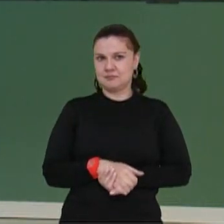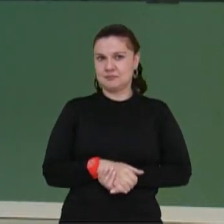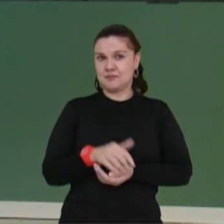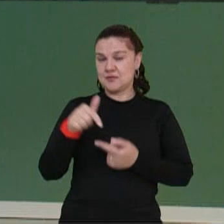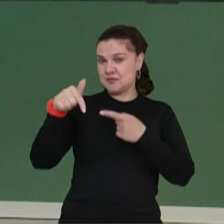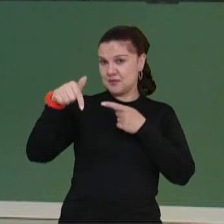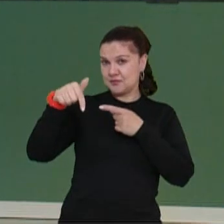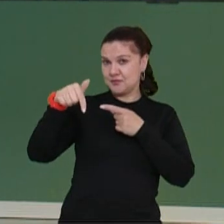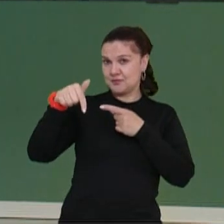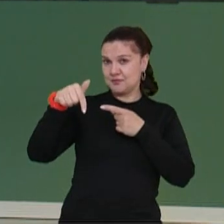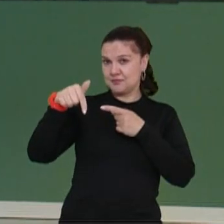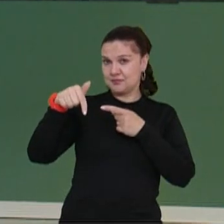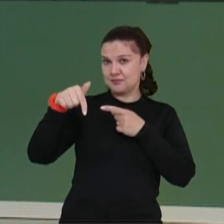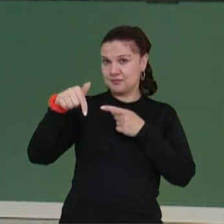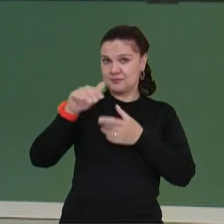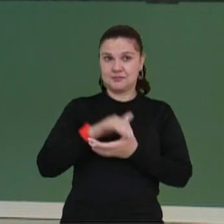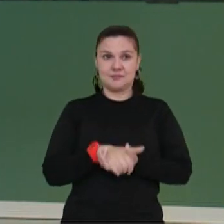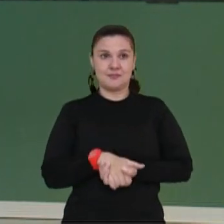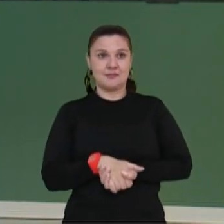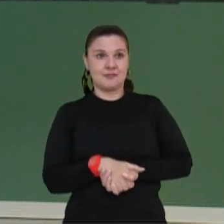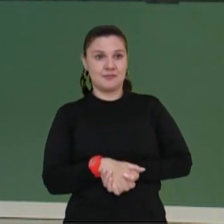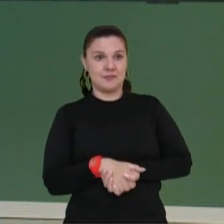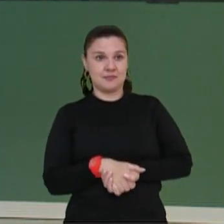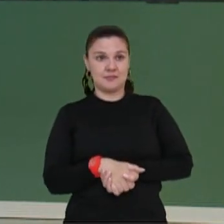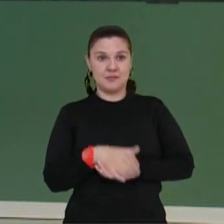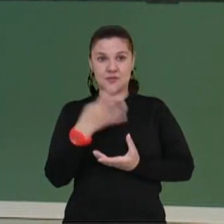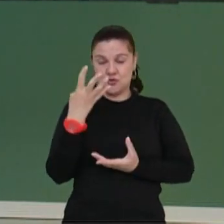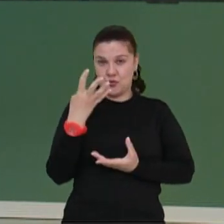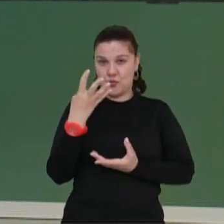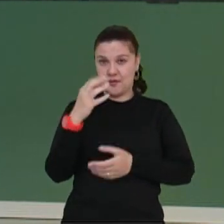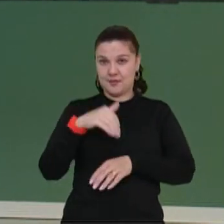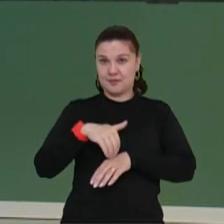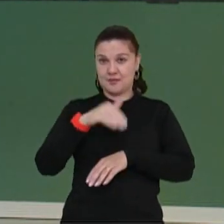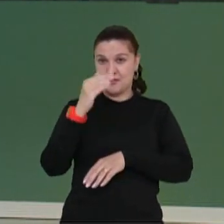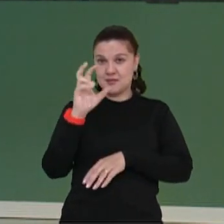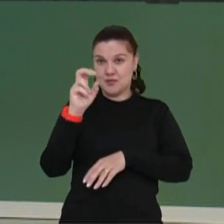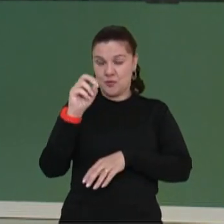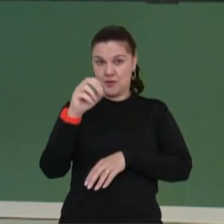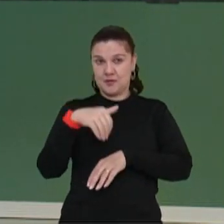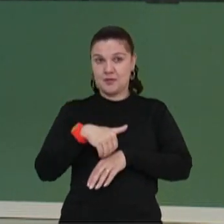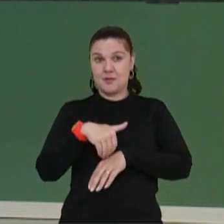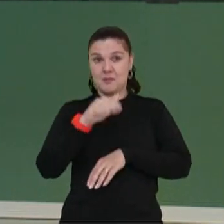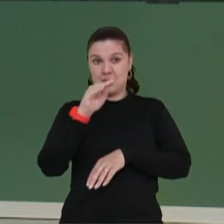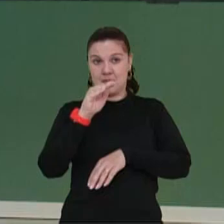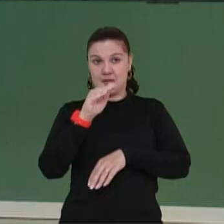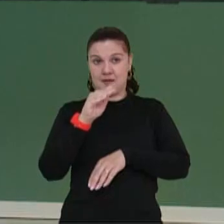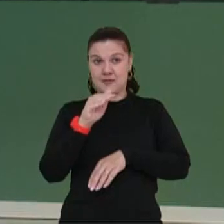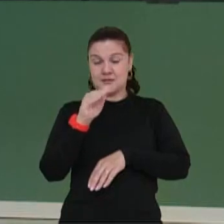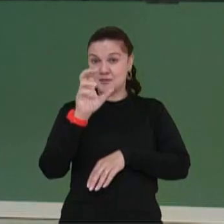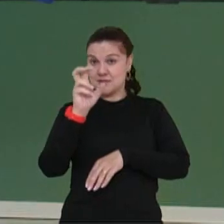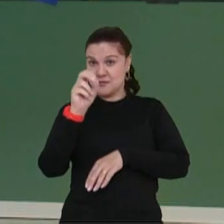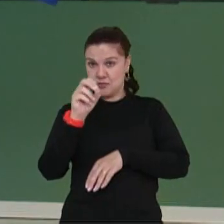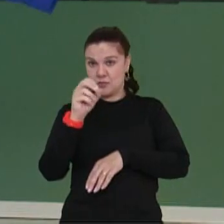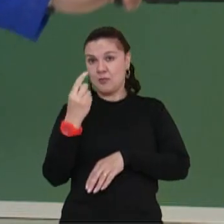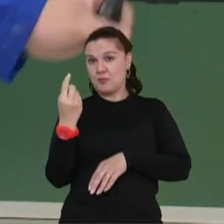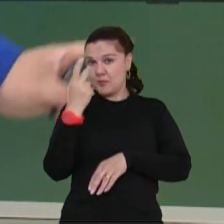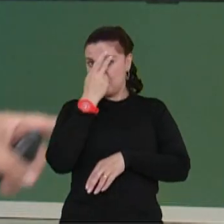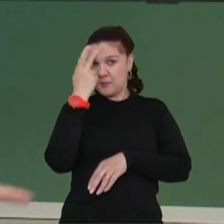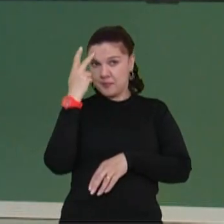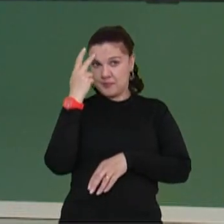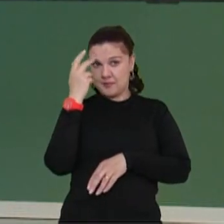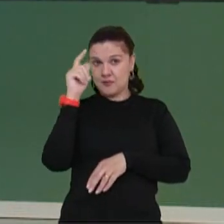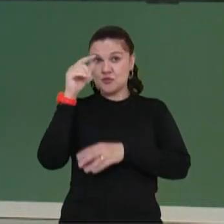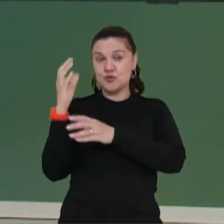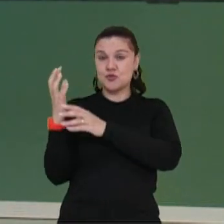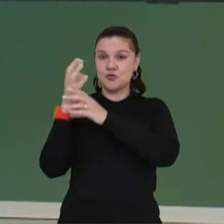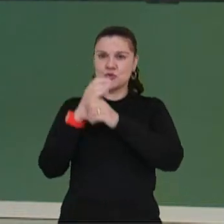eu tenho 7. De 40 a 50 eu tenho 3, então dá 10. E mais de 50 eu tenho 1, então faz